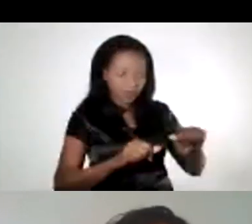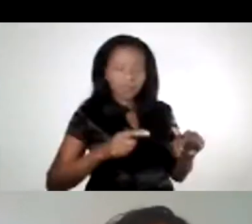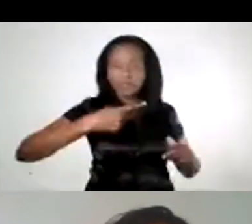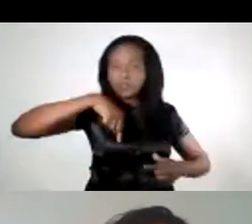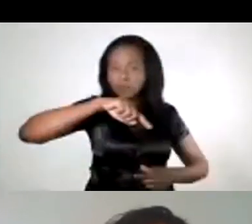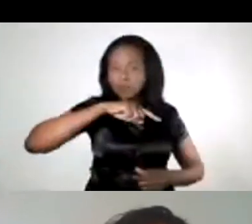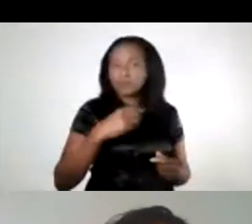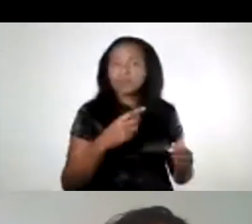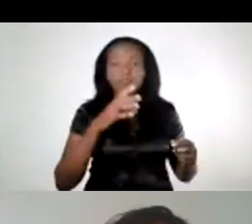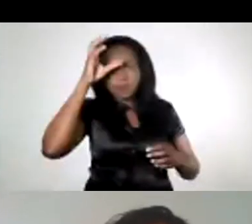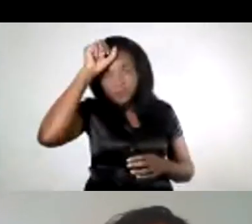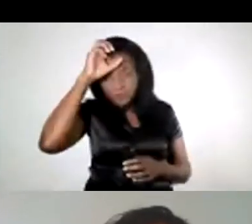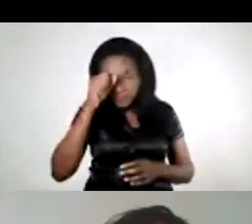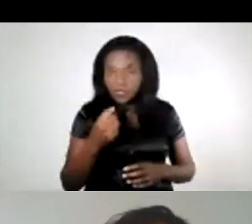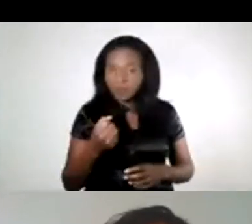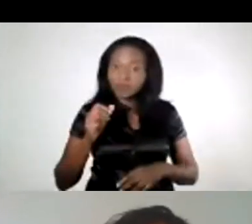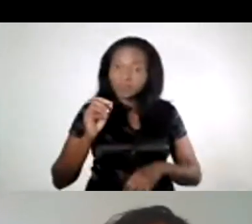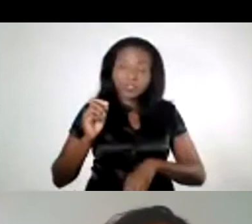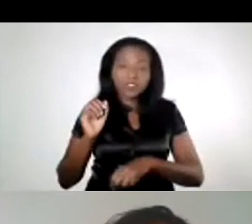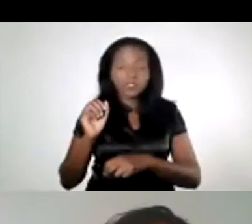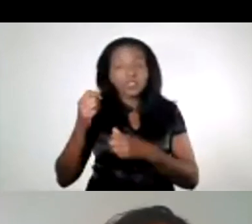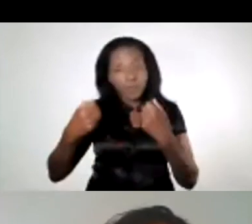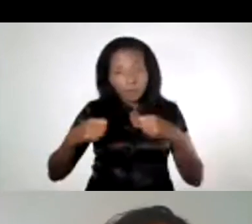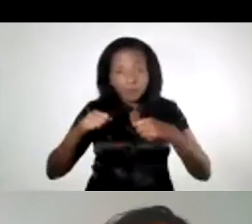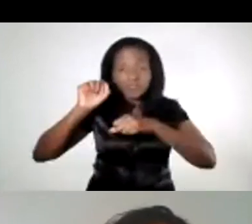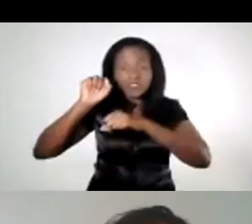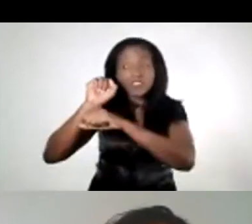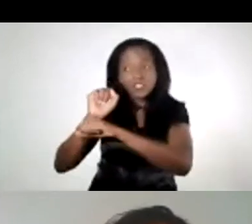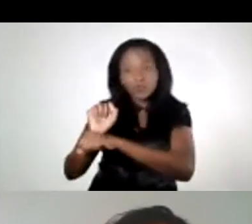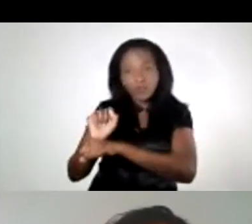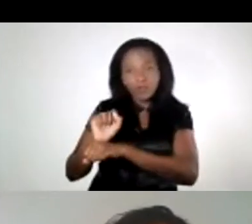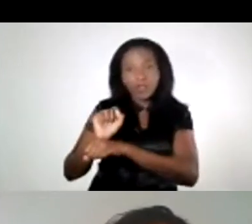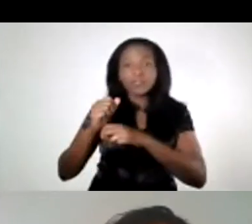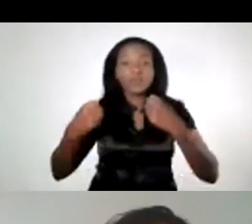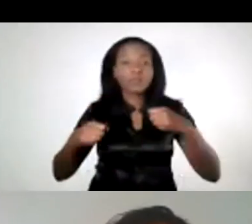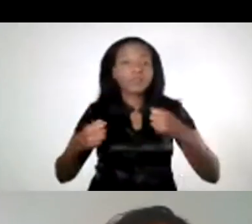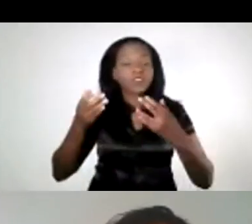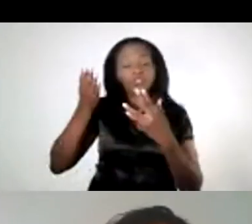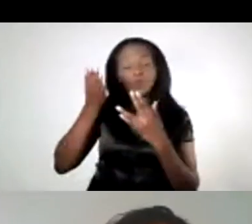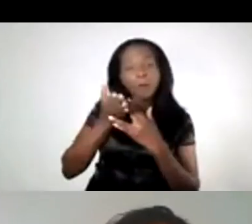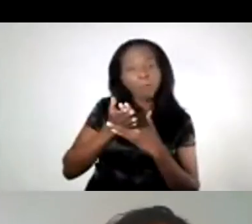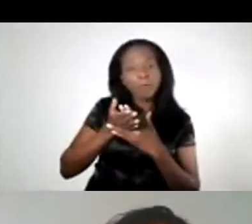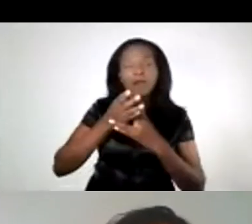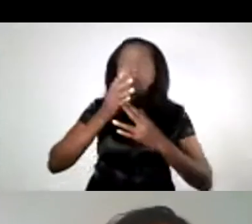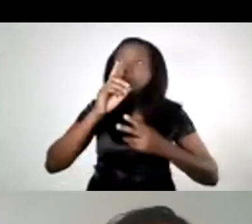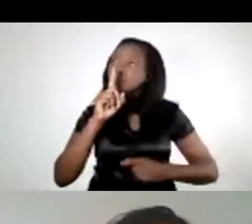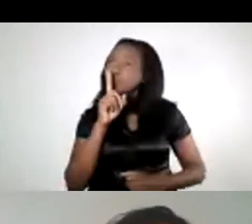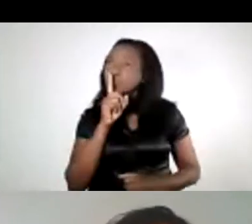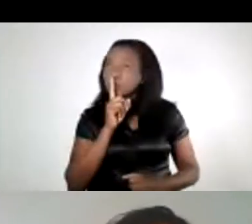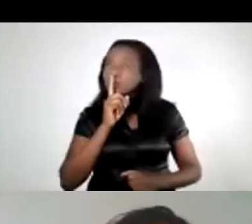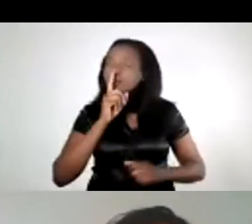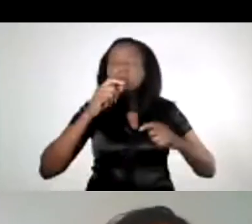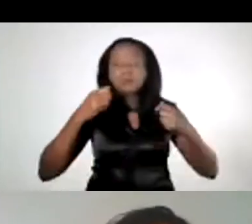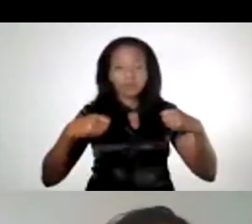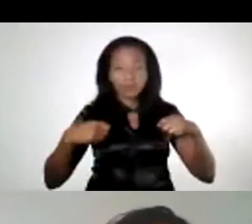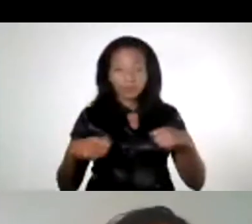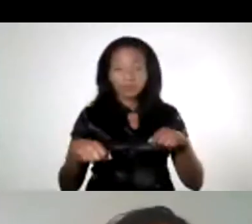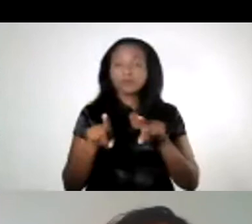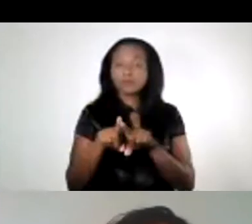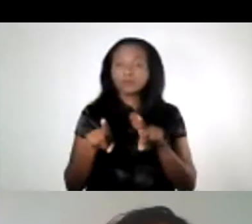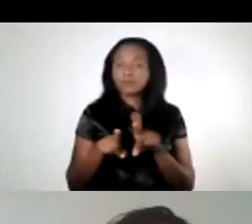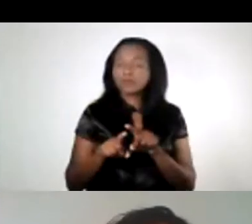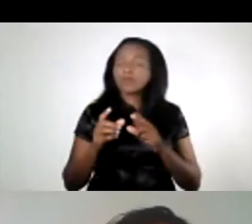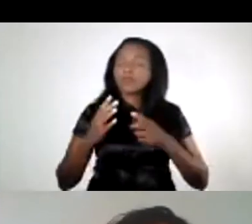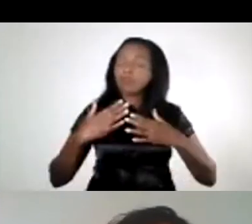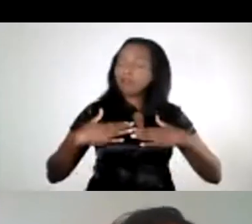fazer uma pausa. É necessário ter pausas, é necessário ter silêncios, é necessário também a